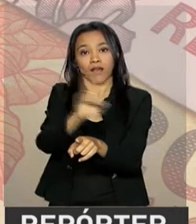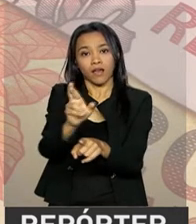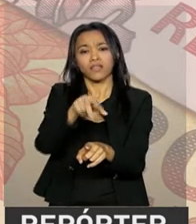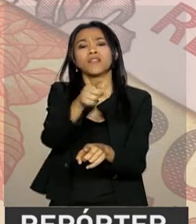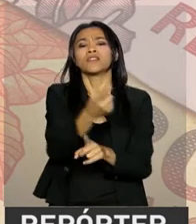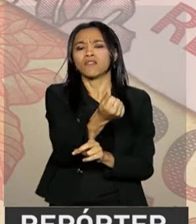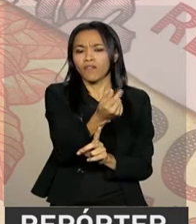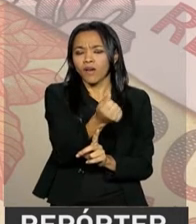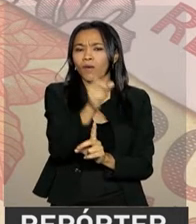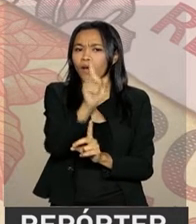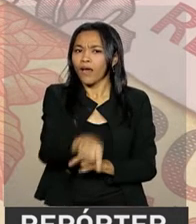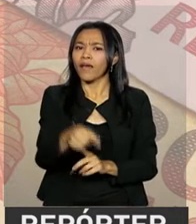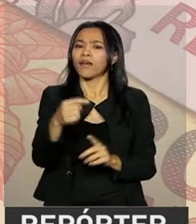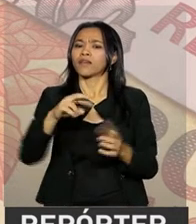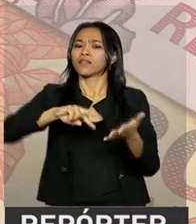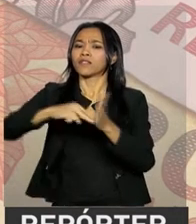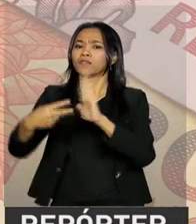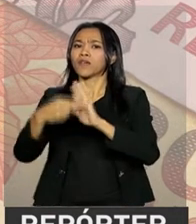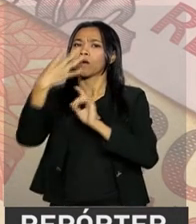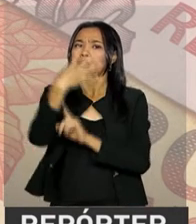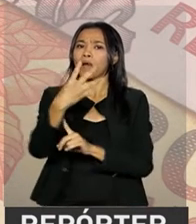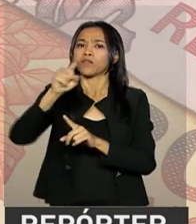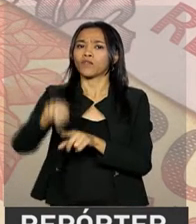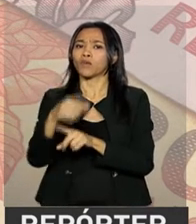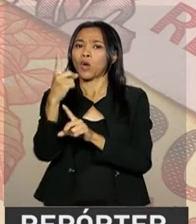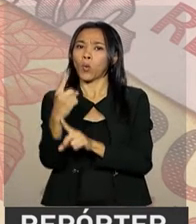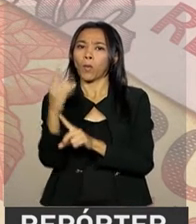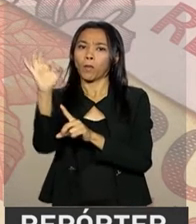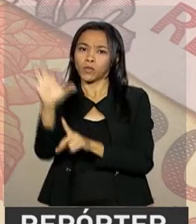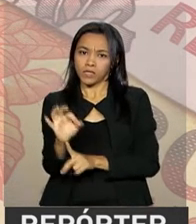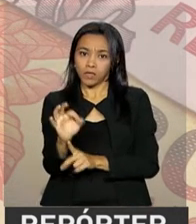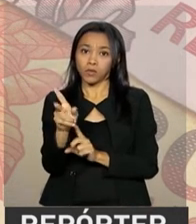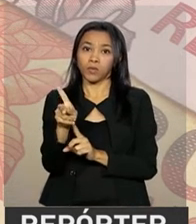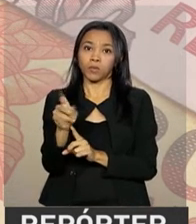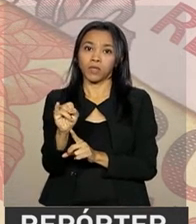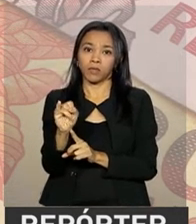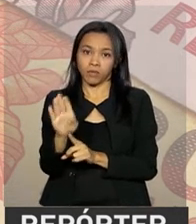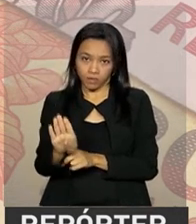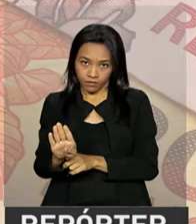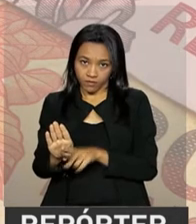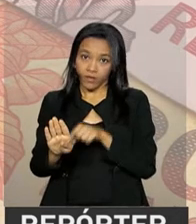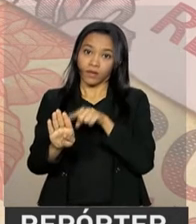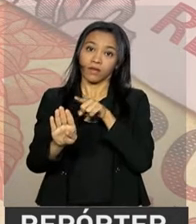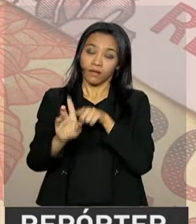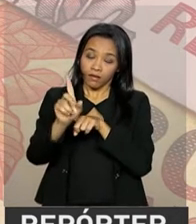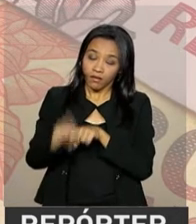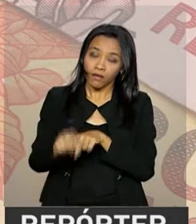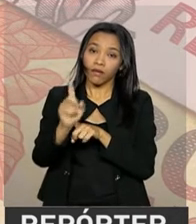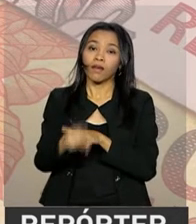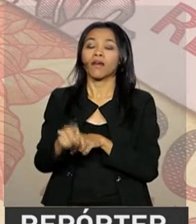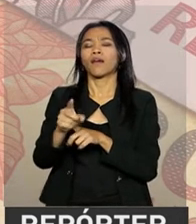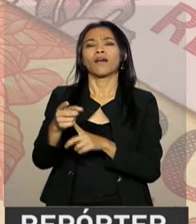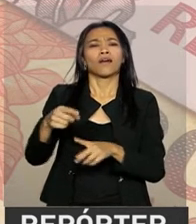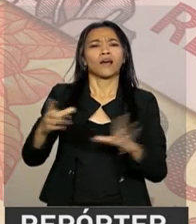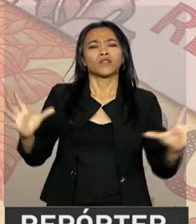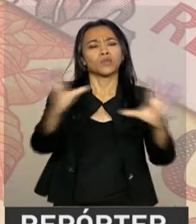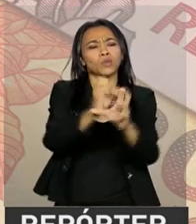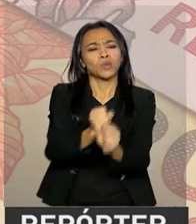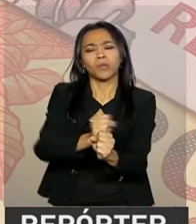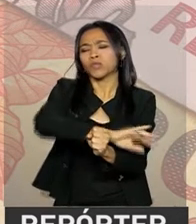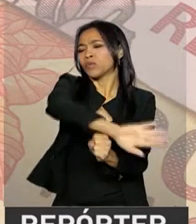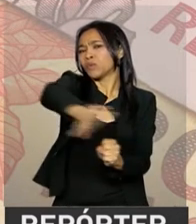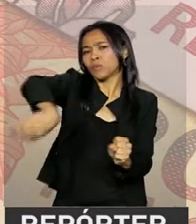correspondeu a 4,1 por cento do produto interno bruto que é a soma de todos os bens e serviços produzidos no país